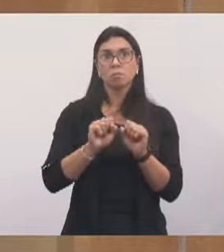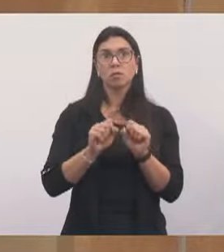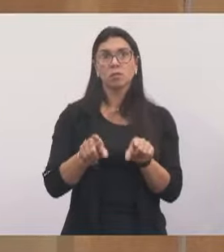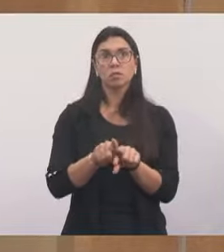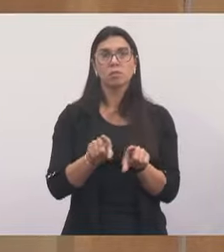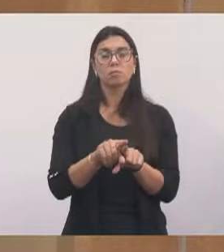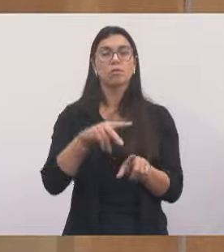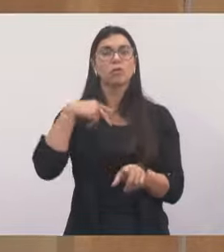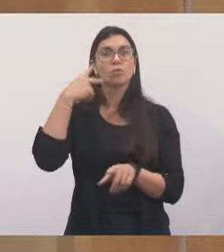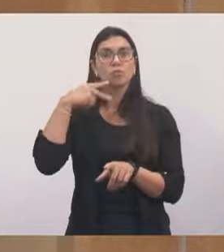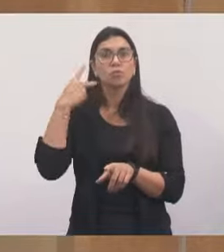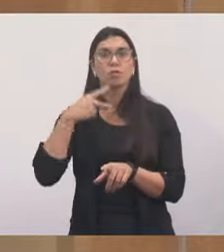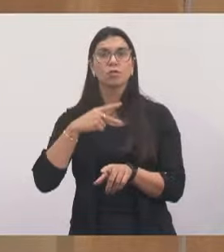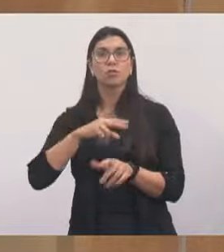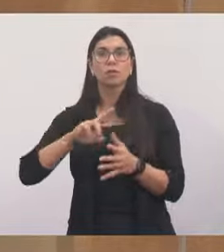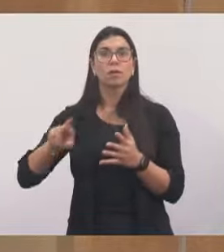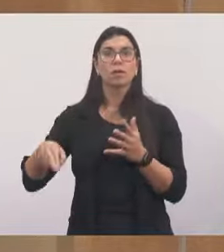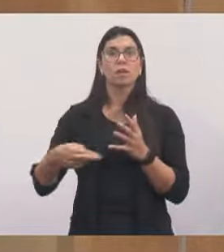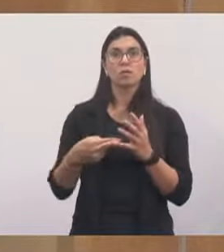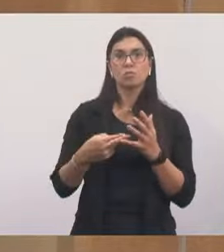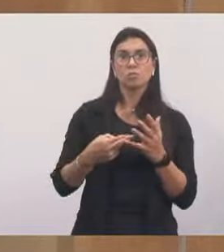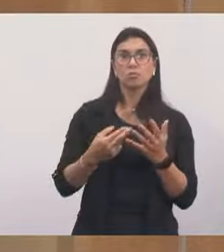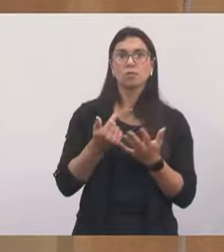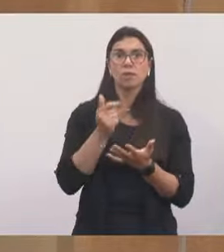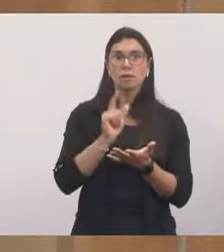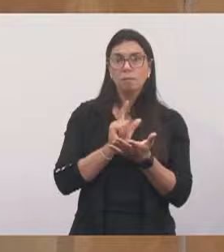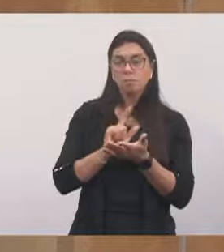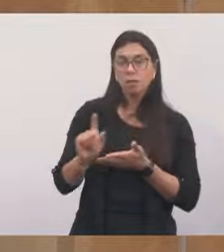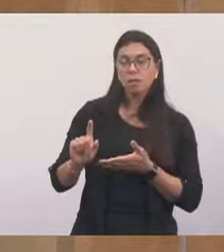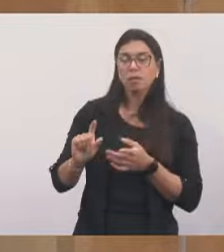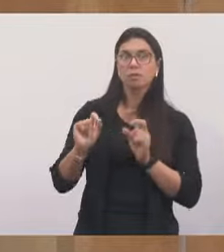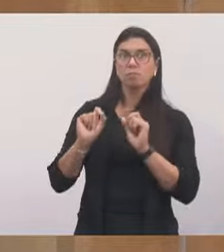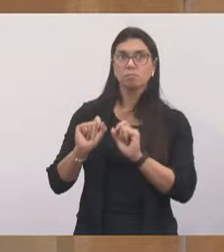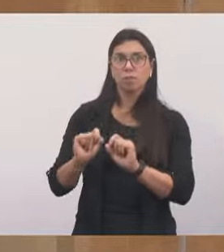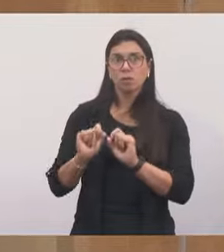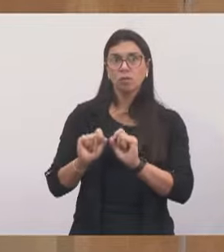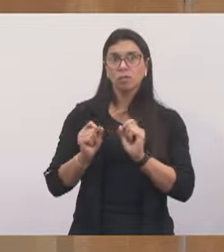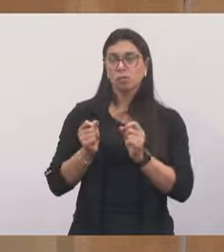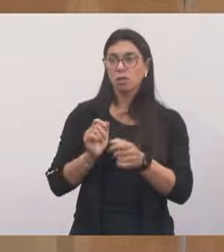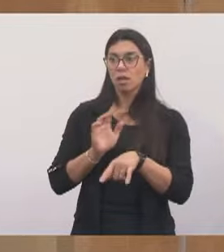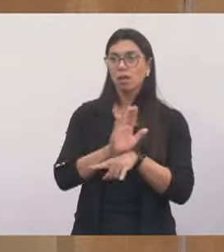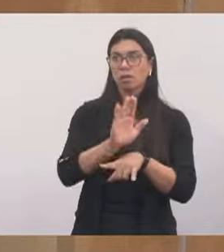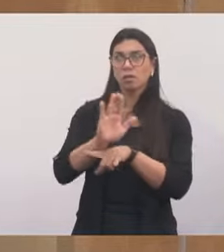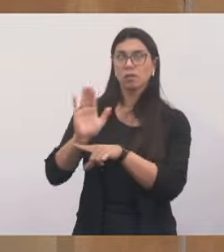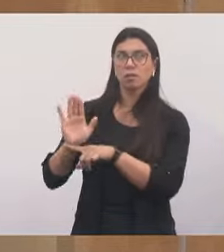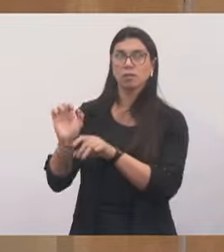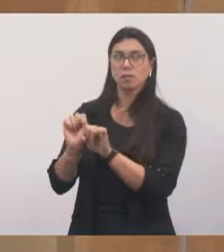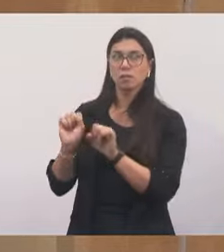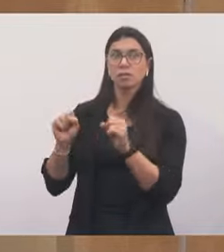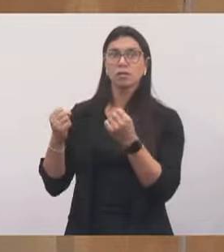vereadores. Nós, vereadores, né, podemos indicar recursos para que vocês possam